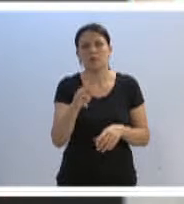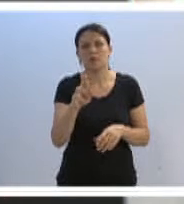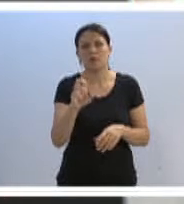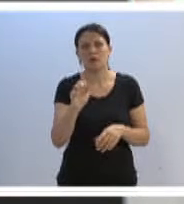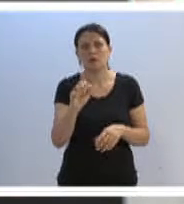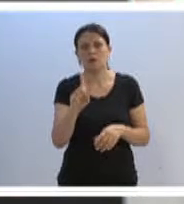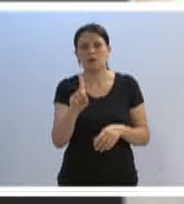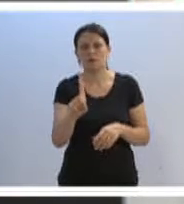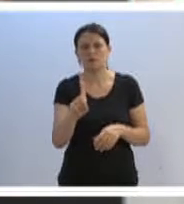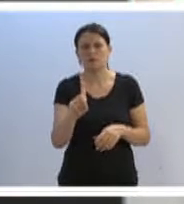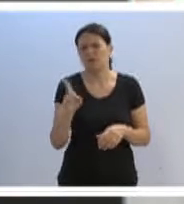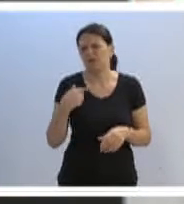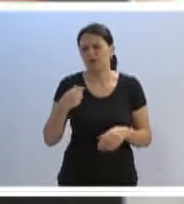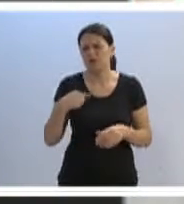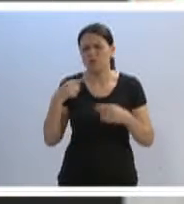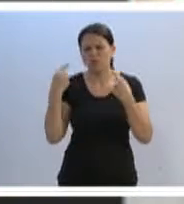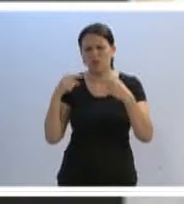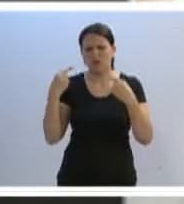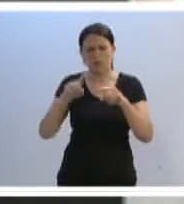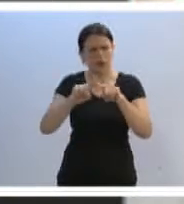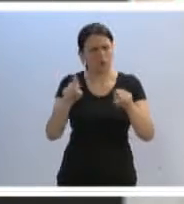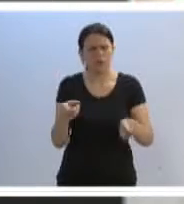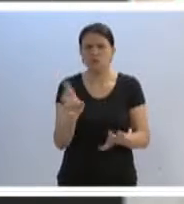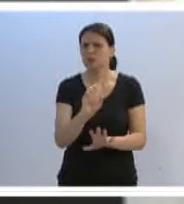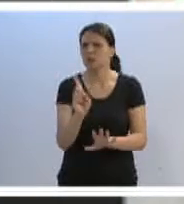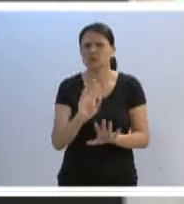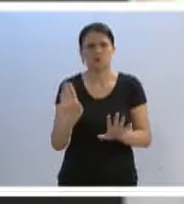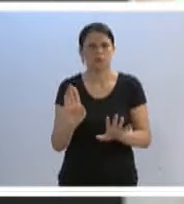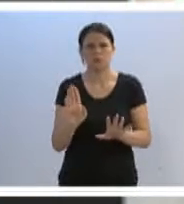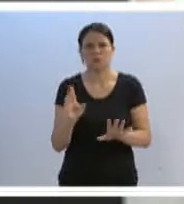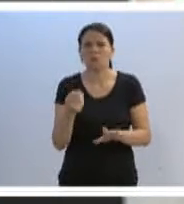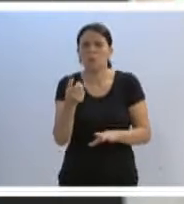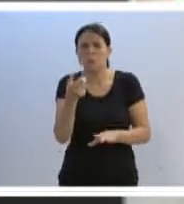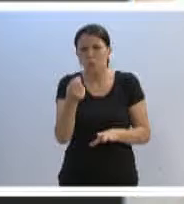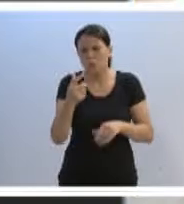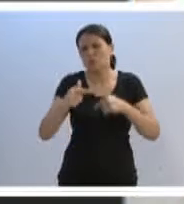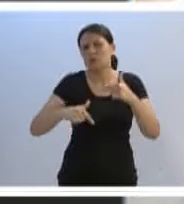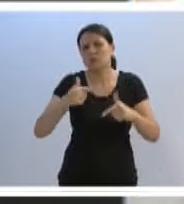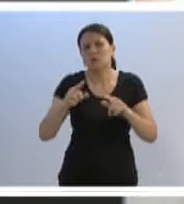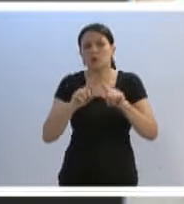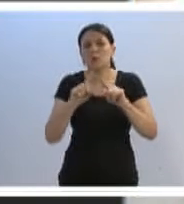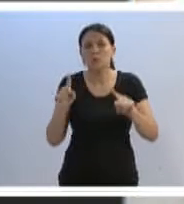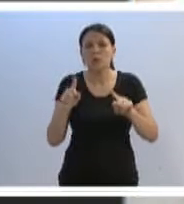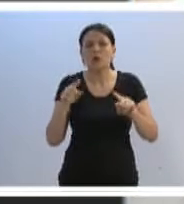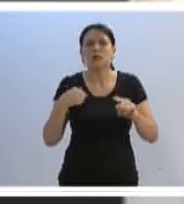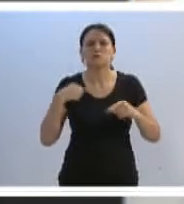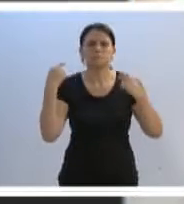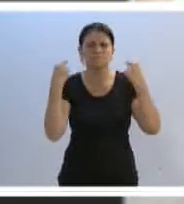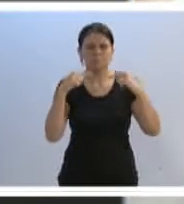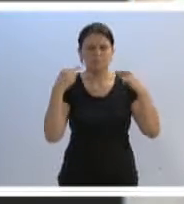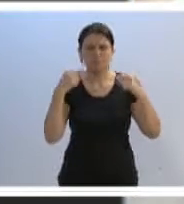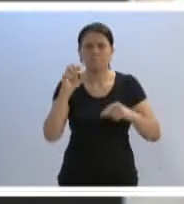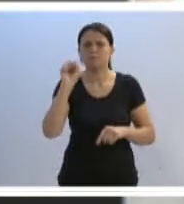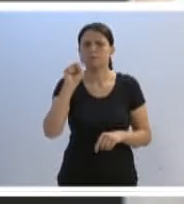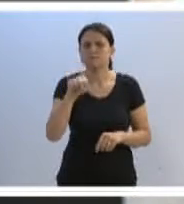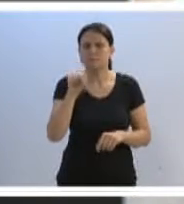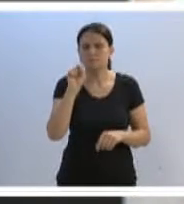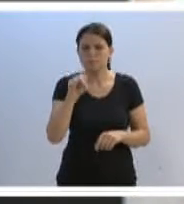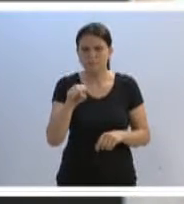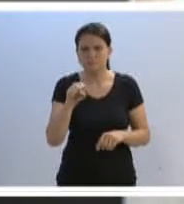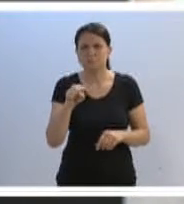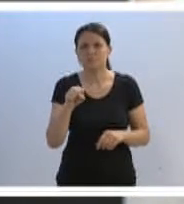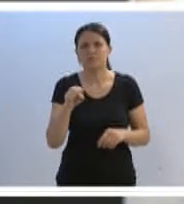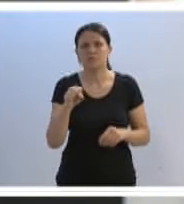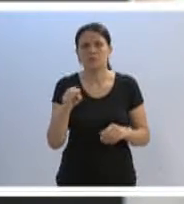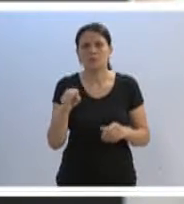aos funcionários, aos servidores, poucos, por sinal, que lá atuam, né, mas eu vou fazer crítica, sim, né, à questão da